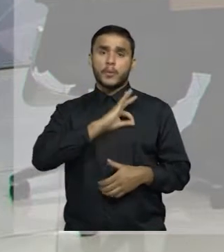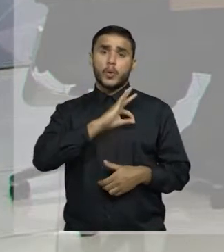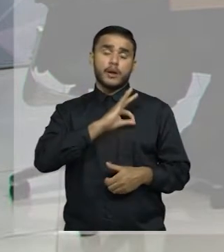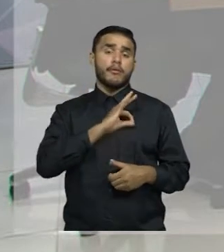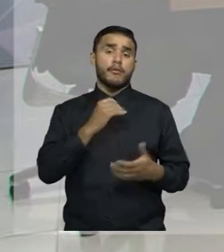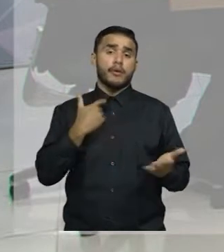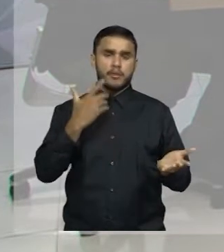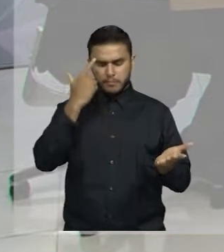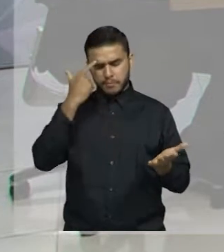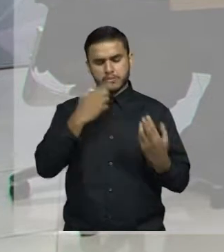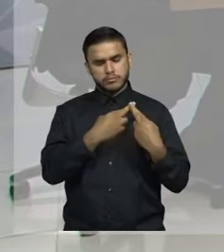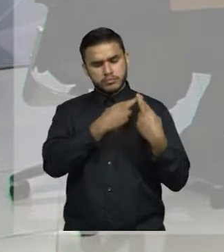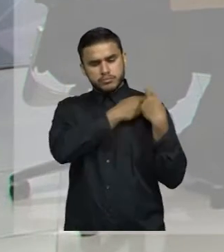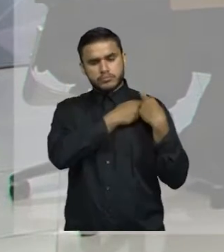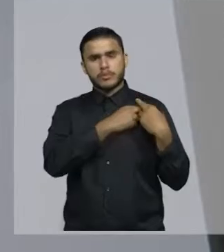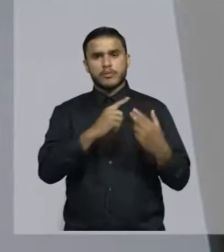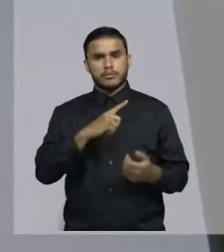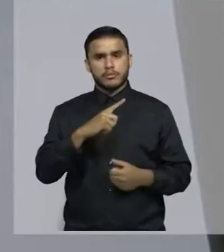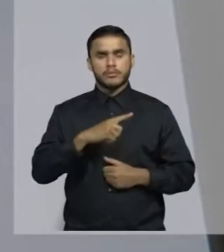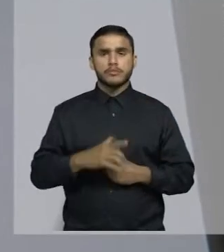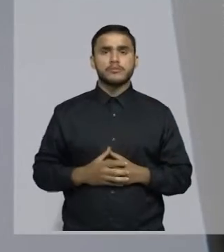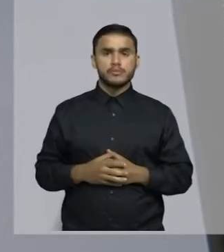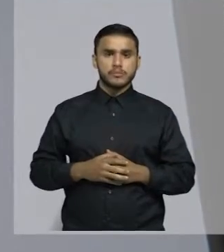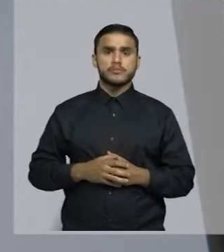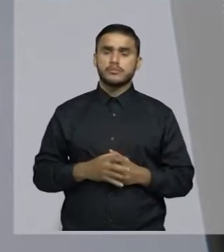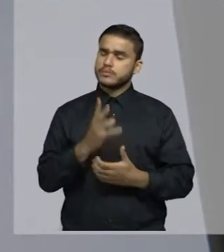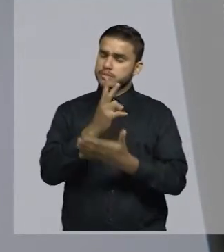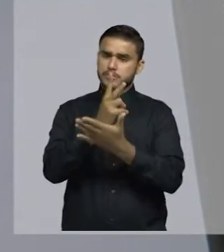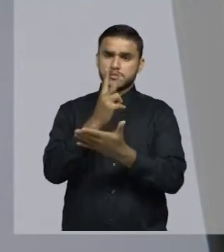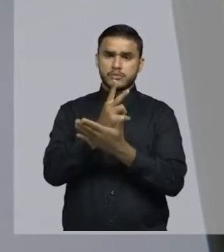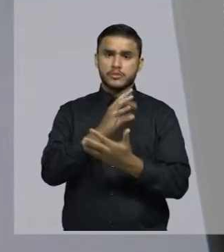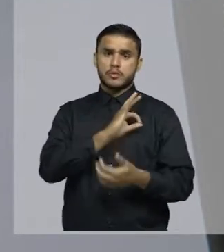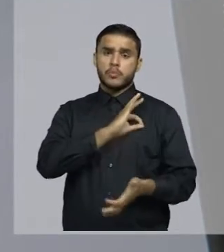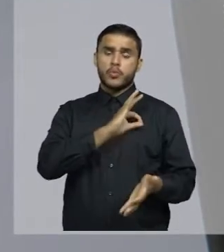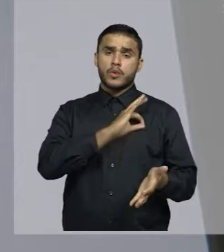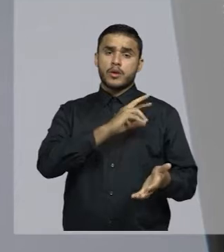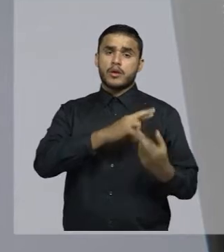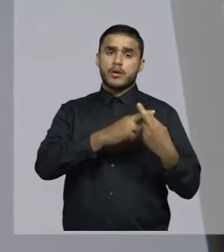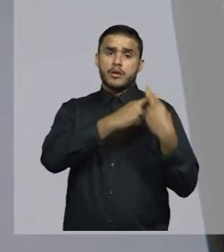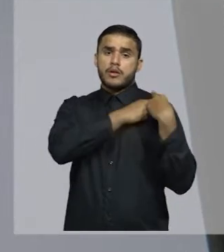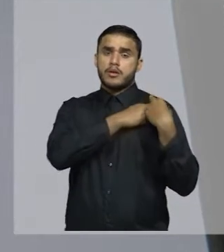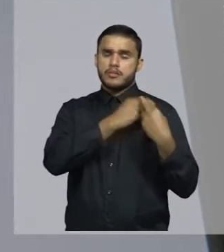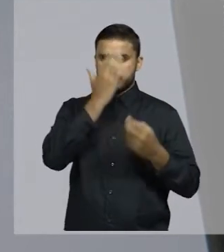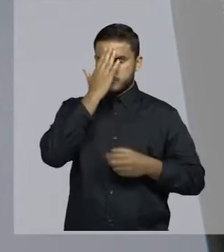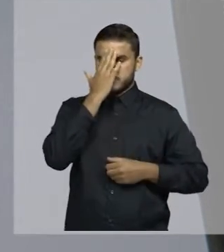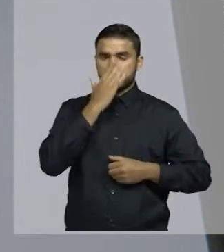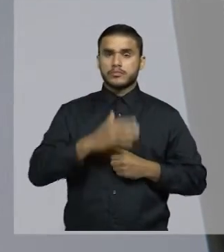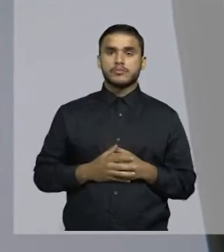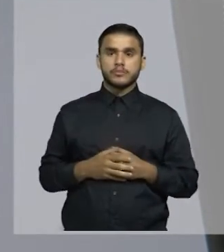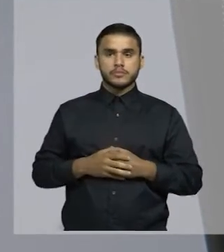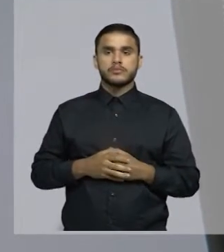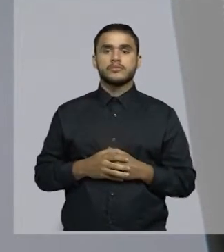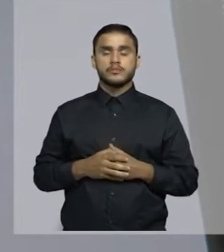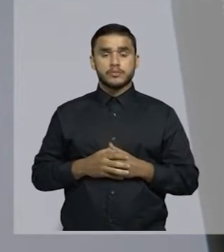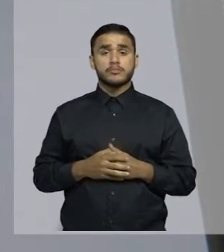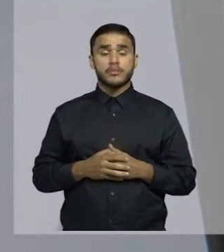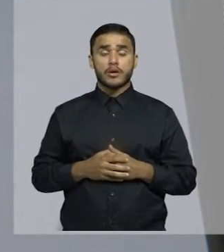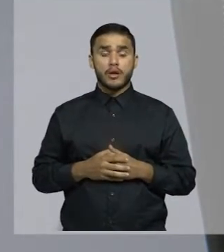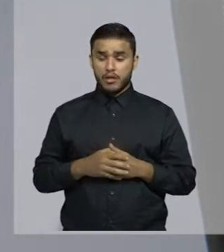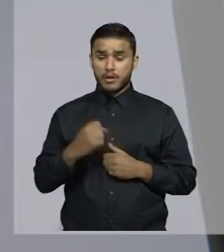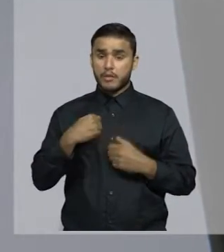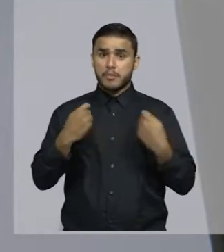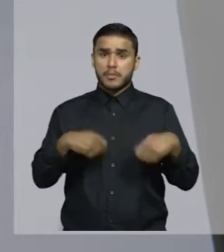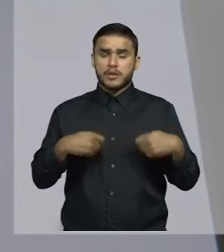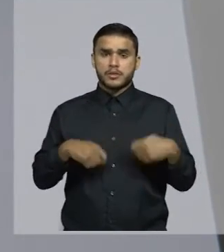policial ela não haja com responsabilidade. O bandido, ninguém vai esperar a responsabilidade dele. Ele não está preocupado com o terceiro. Né? Ele, no enfrentamento com a